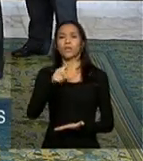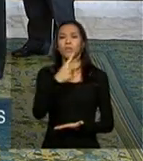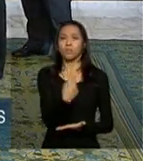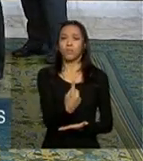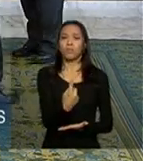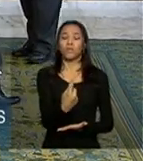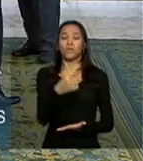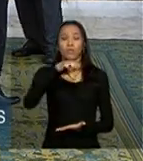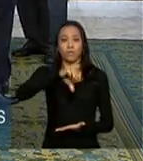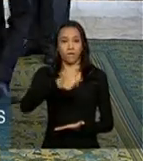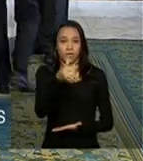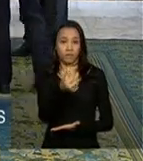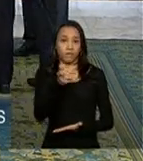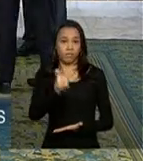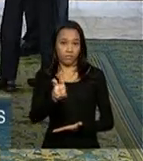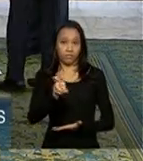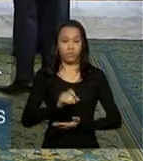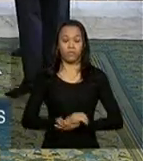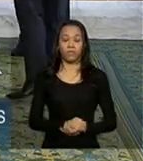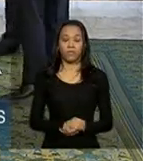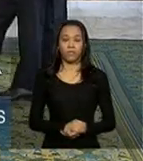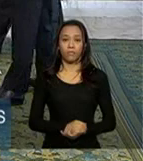1965.